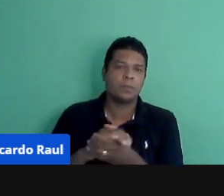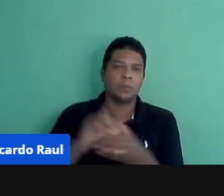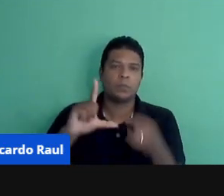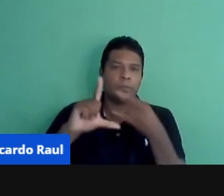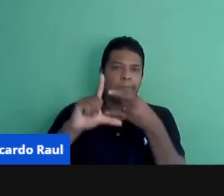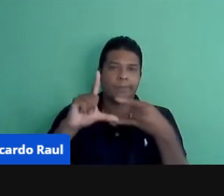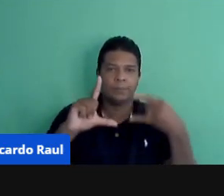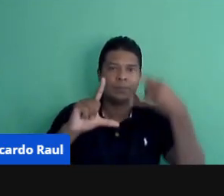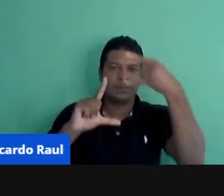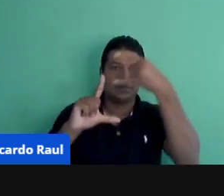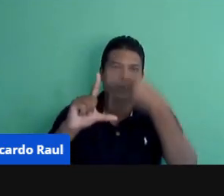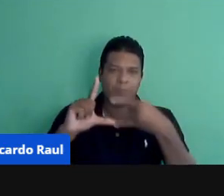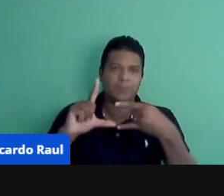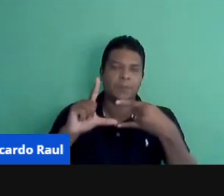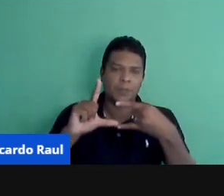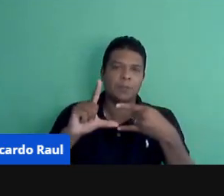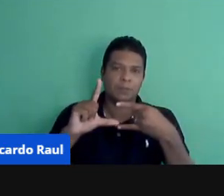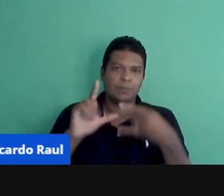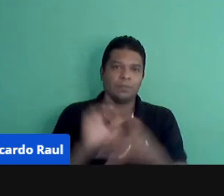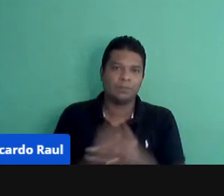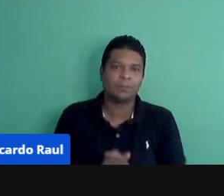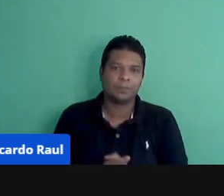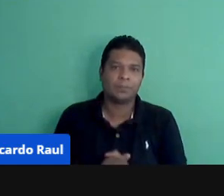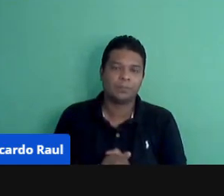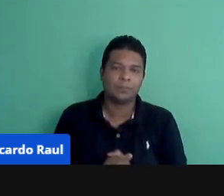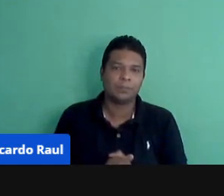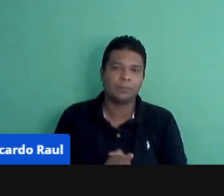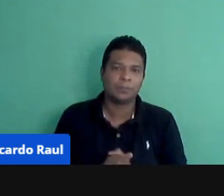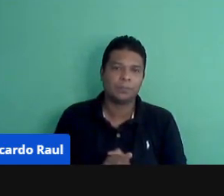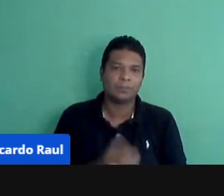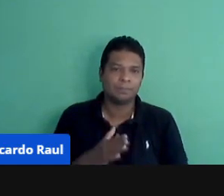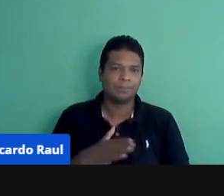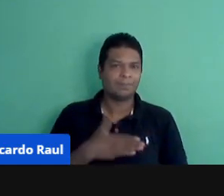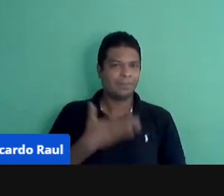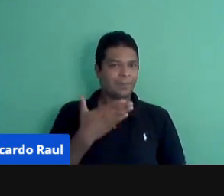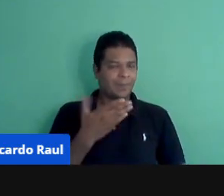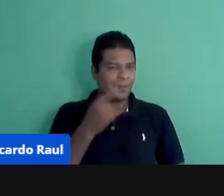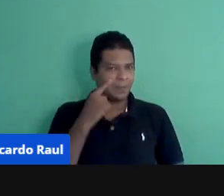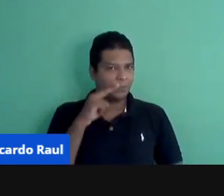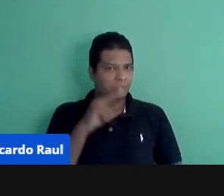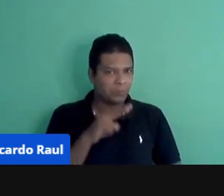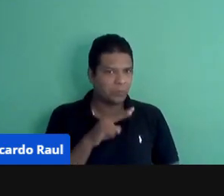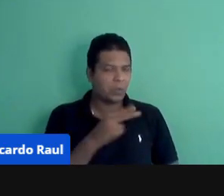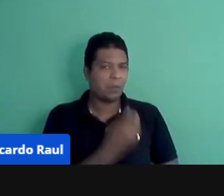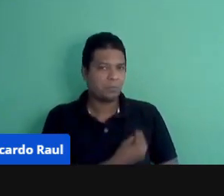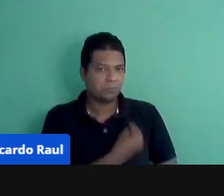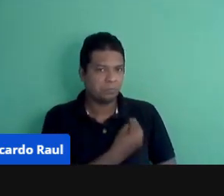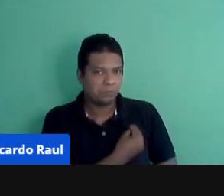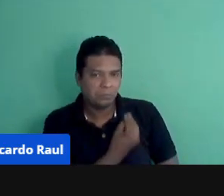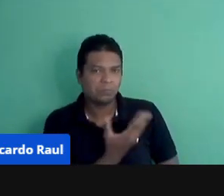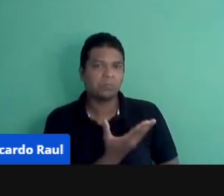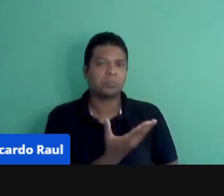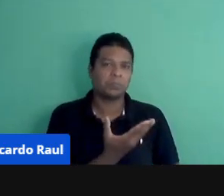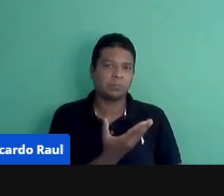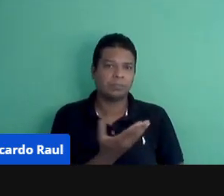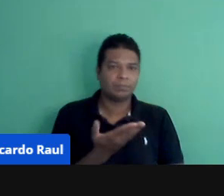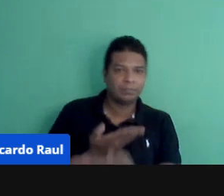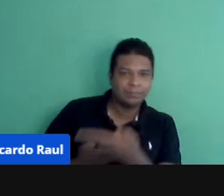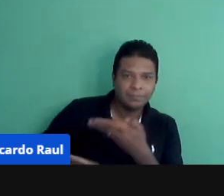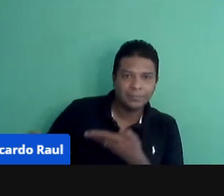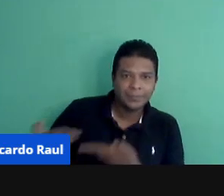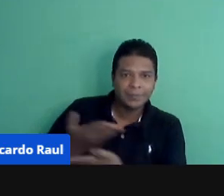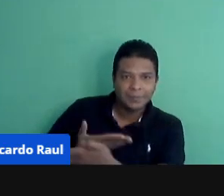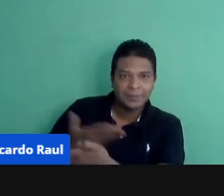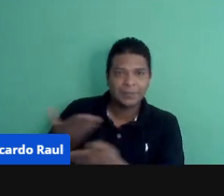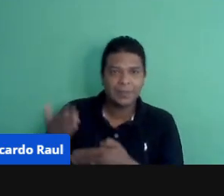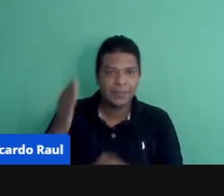dúvida, as aulas no Google Meet elas têm sido assim, uma surpresa. Eles participam, eles interagem, eles